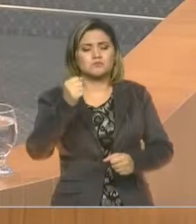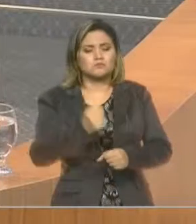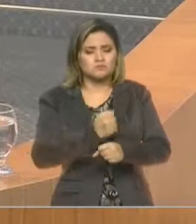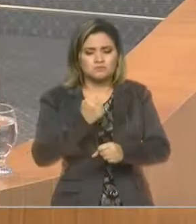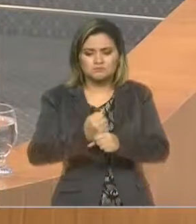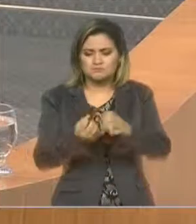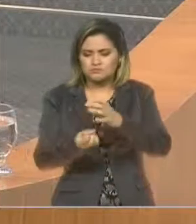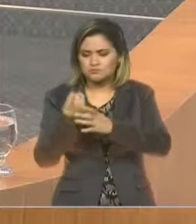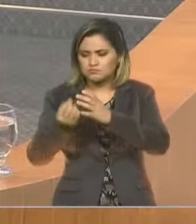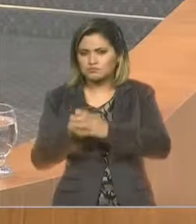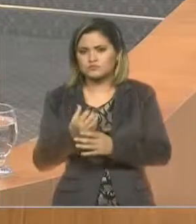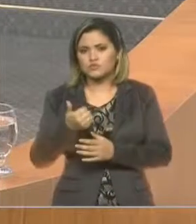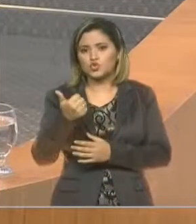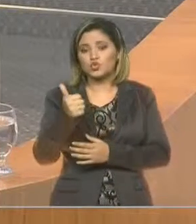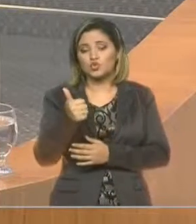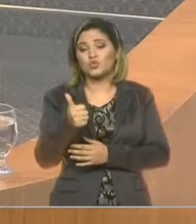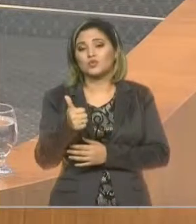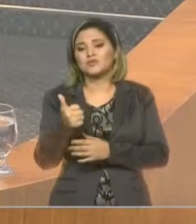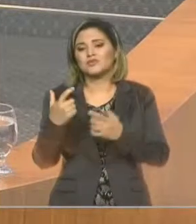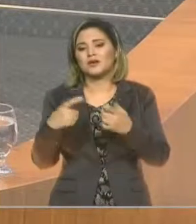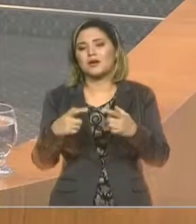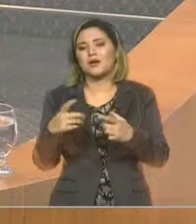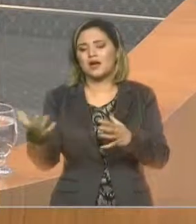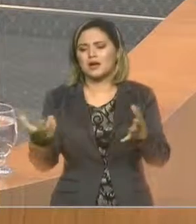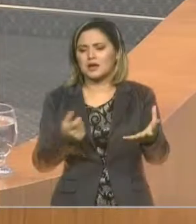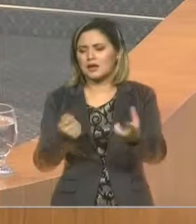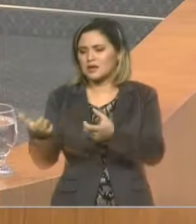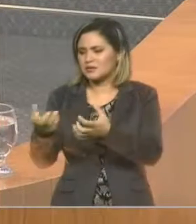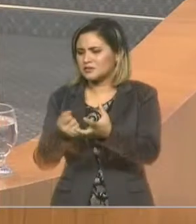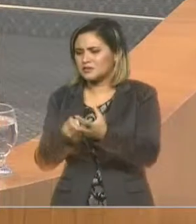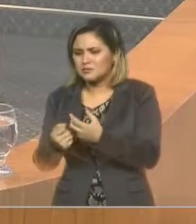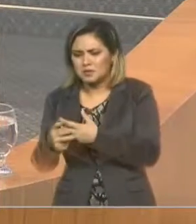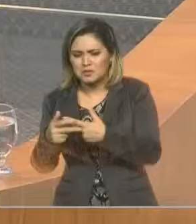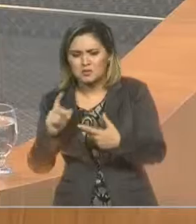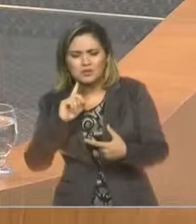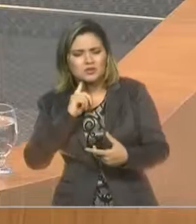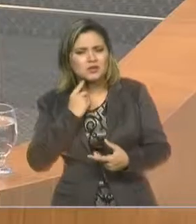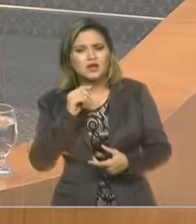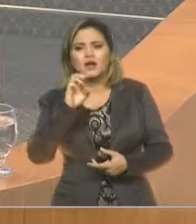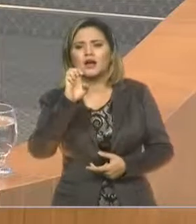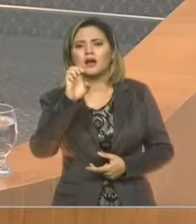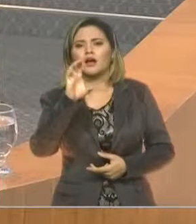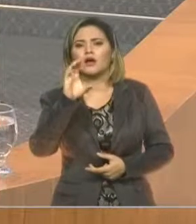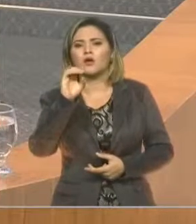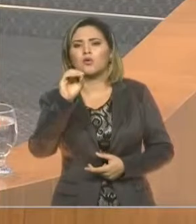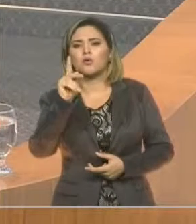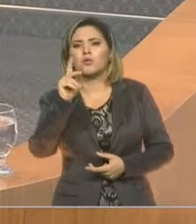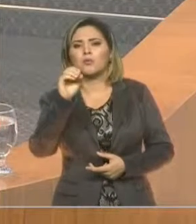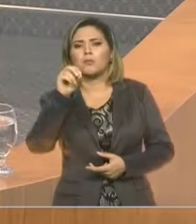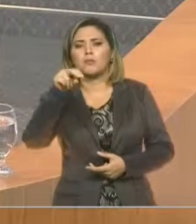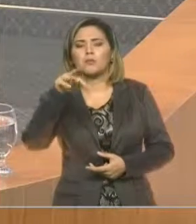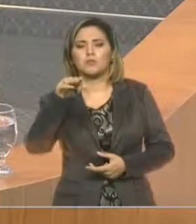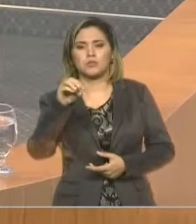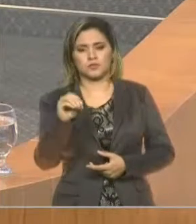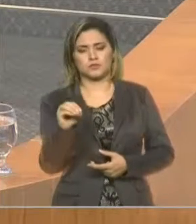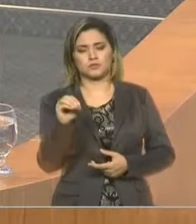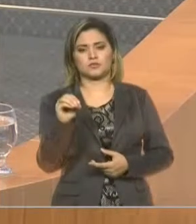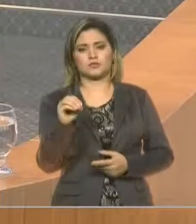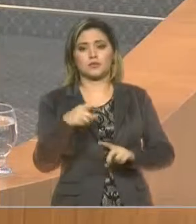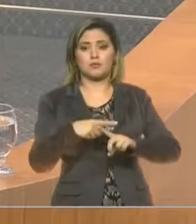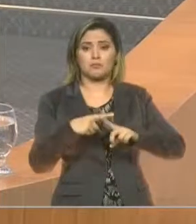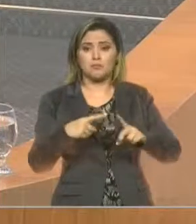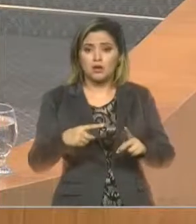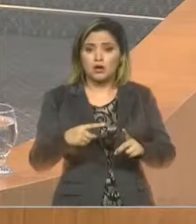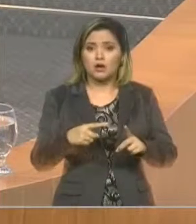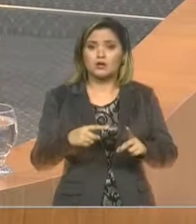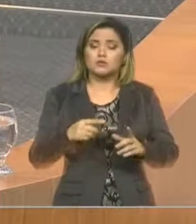começo do trabalho ainda. E é necessário que as próximas administrações, elas encarem a cidade com a visão de uma São Luís para daqui a